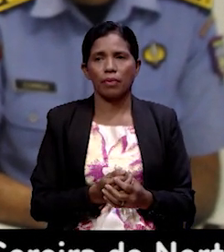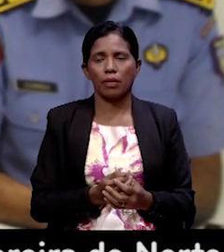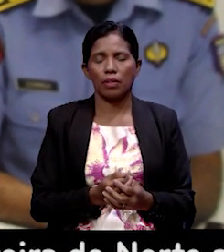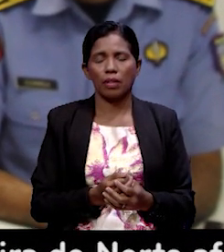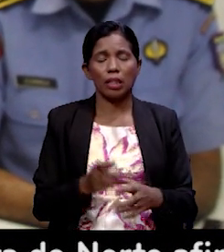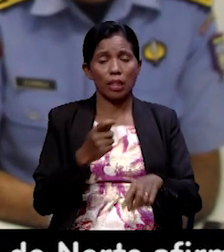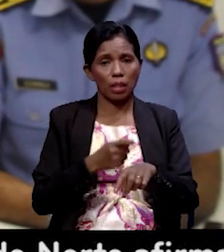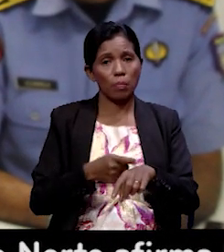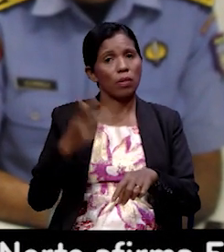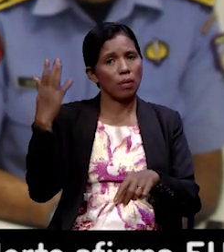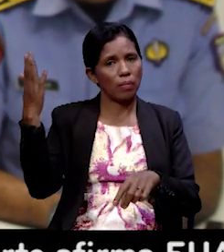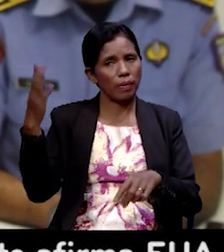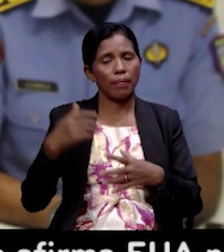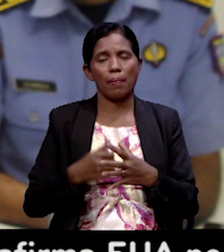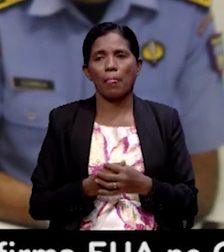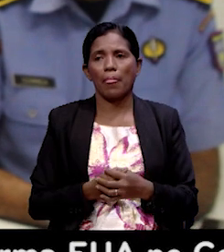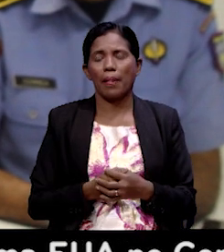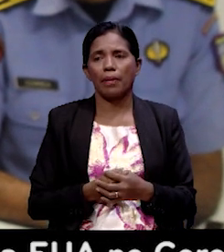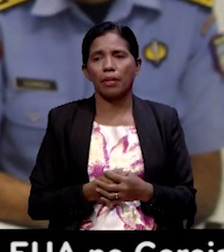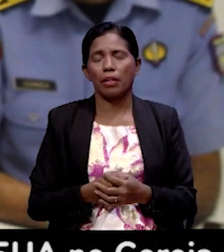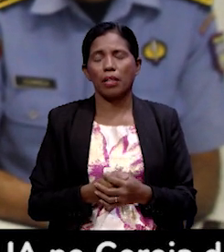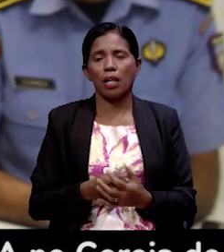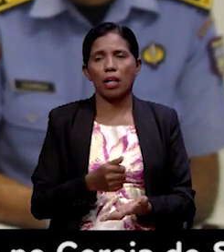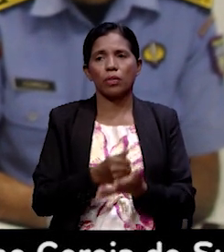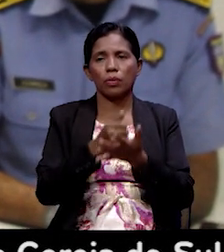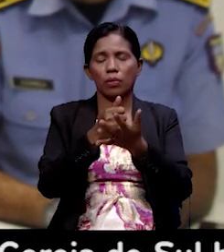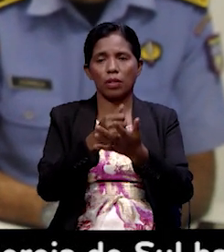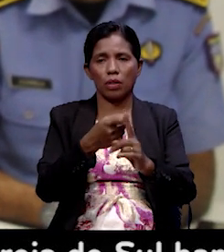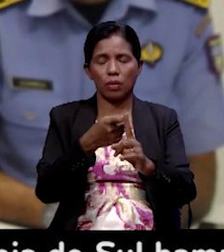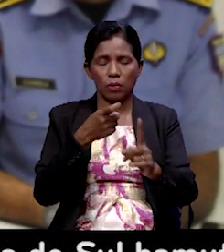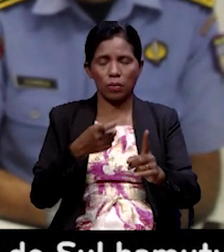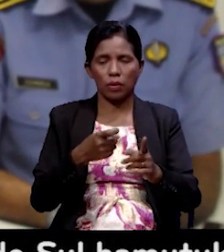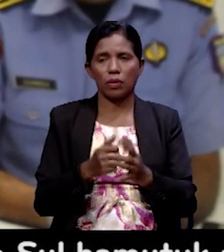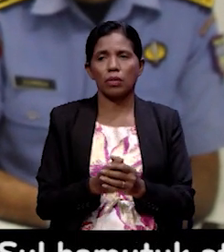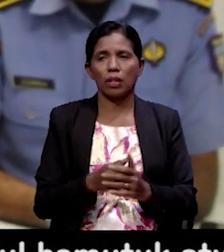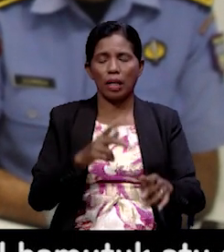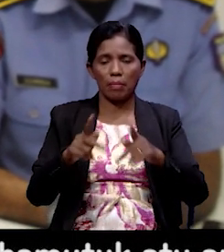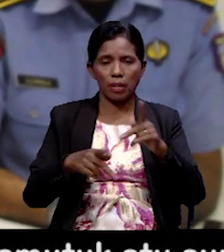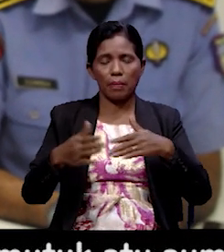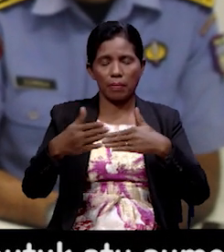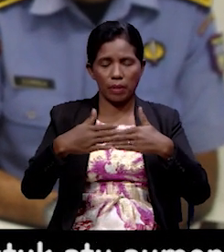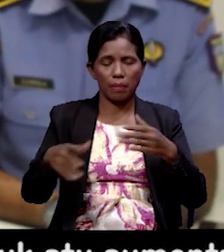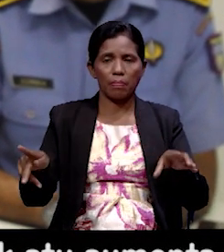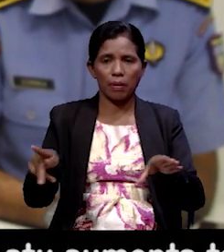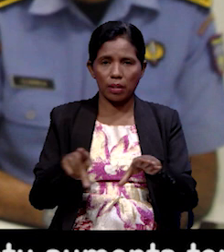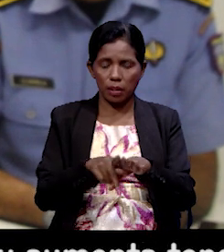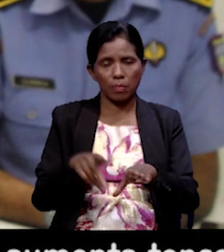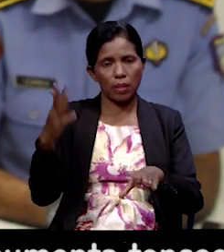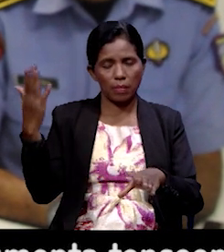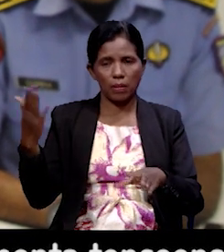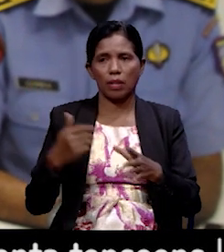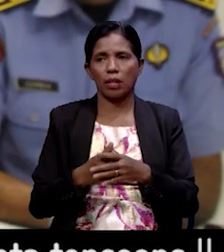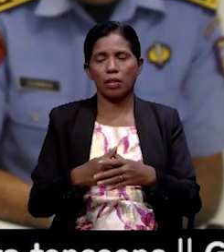levar, Nihetan apoia a Rússia e Quinesa de Vitor Ibaro, sendo bem marca, participa do evento Orfeiro,